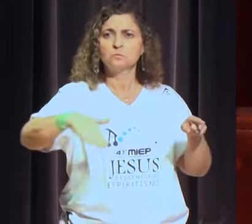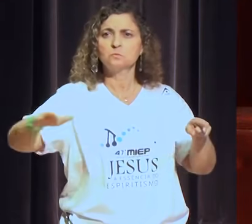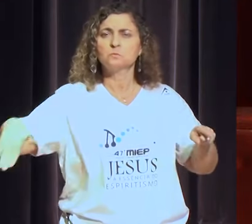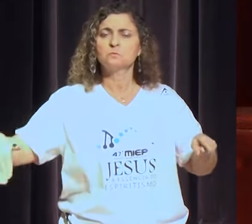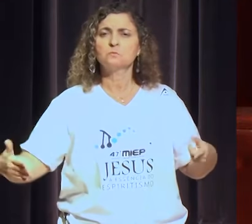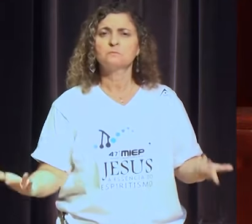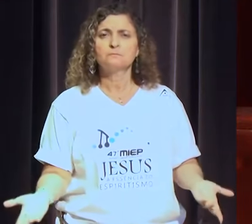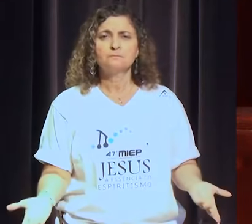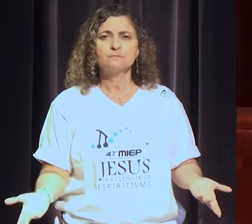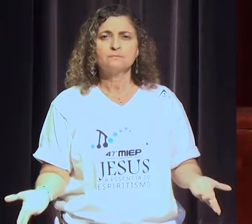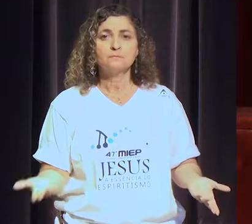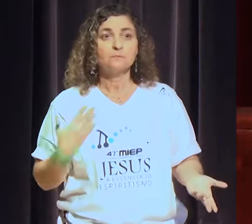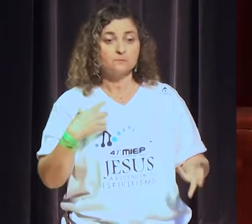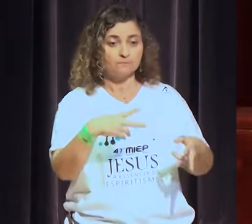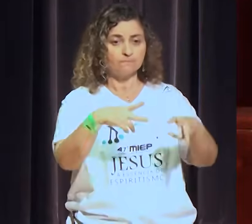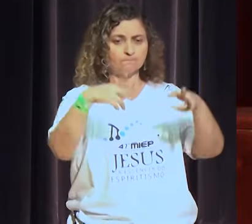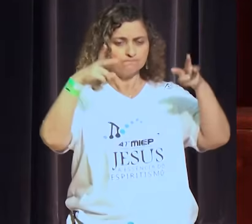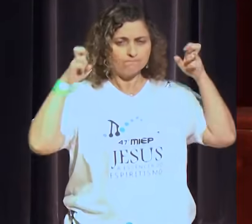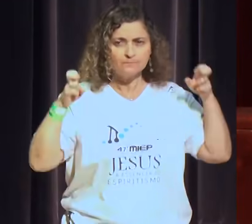Eu não vejo isso.